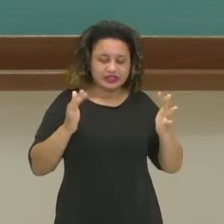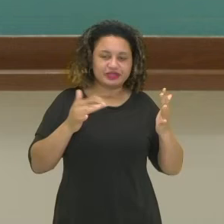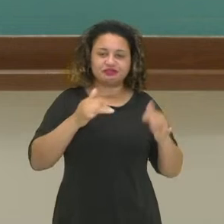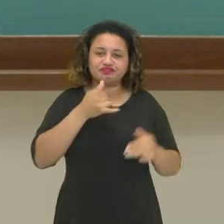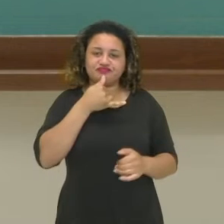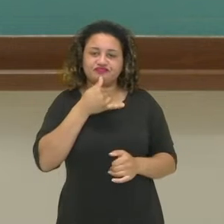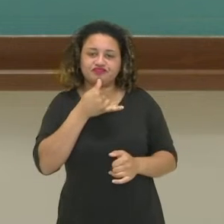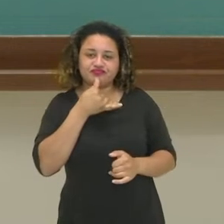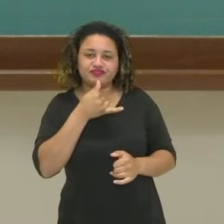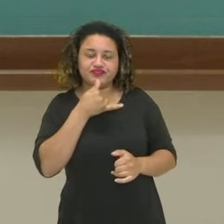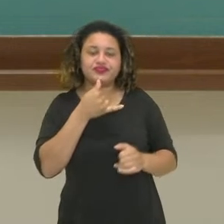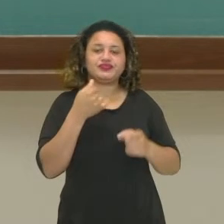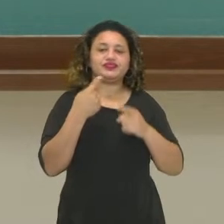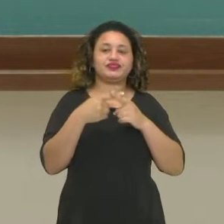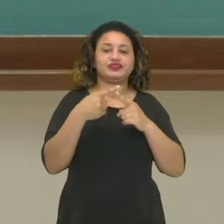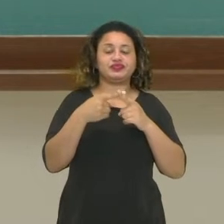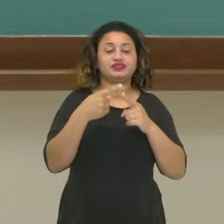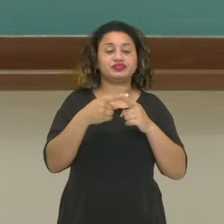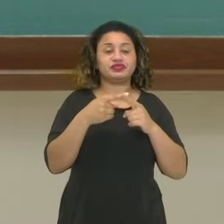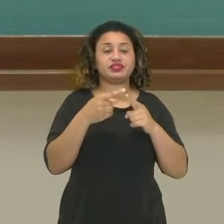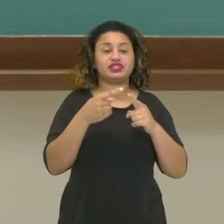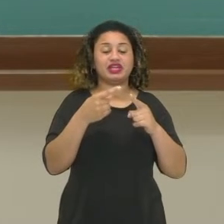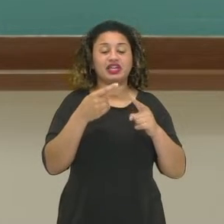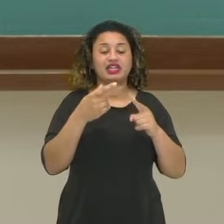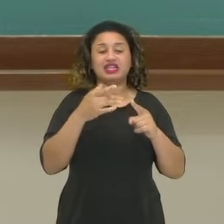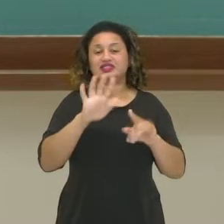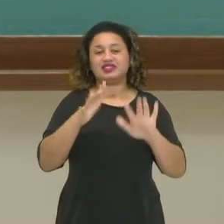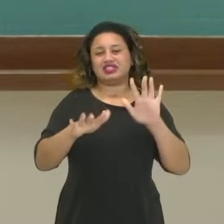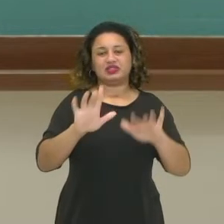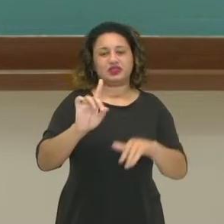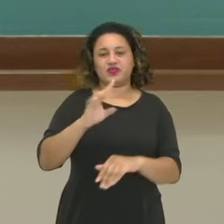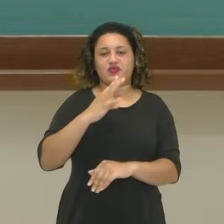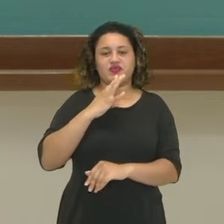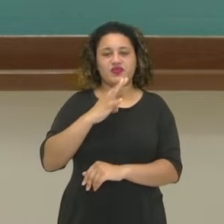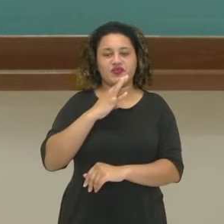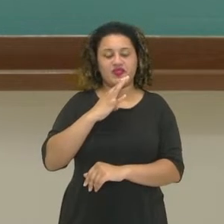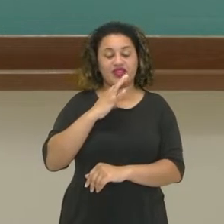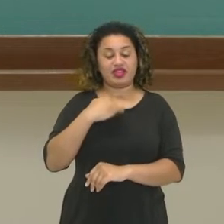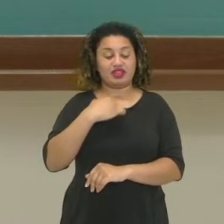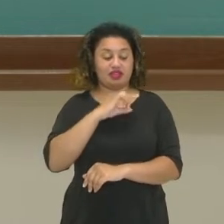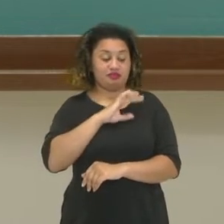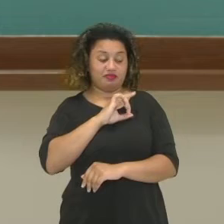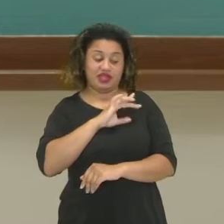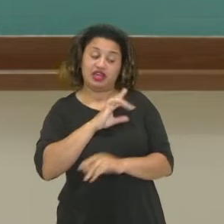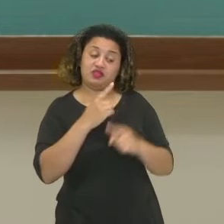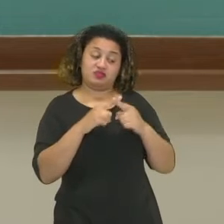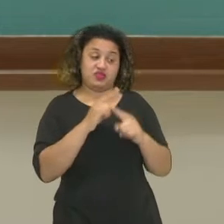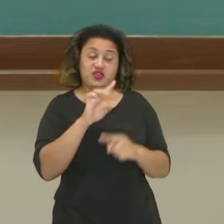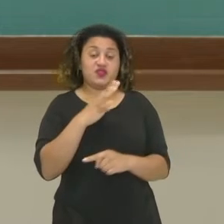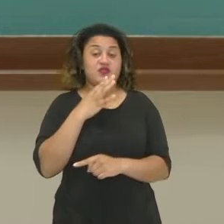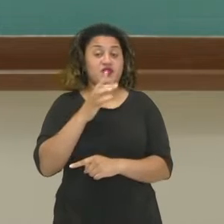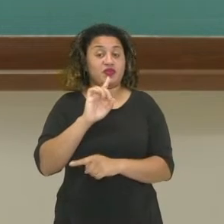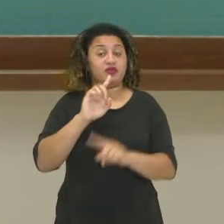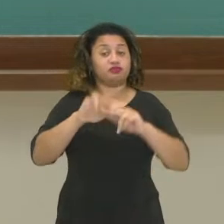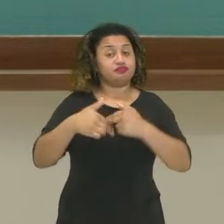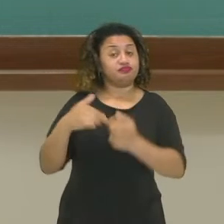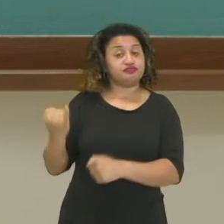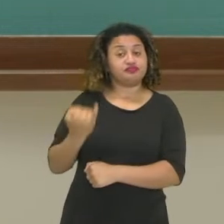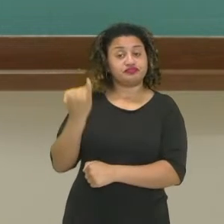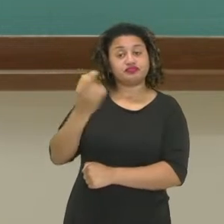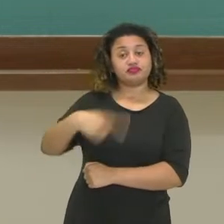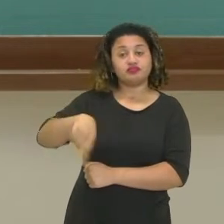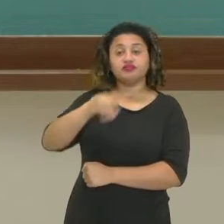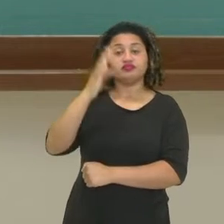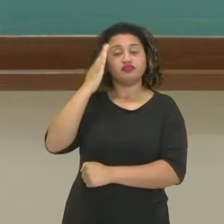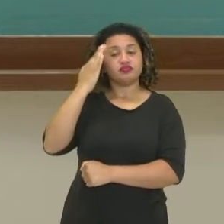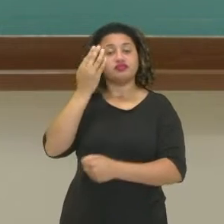triste, né? Porque quando a gente não conhece, a gente tem medo do que a gente não conhece. Por isso que é importante vocês saberem como